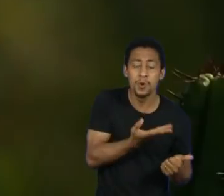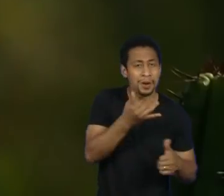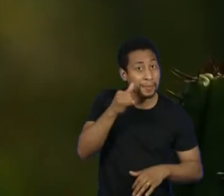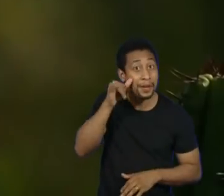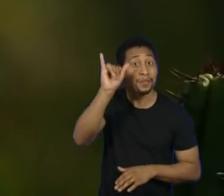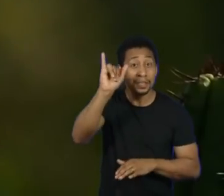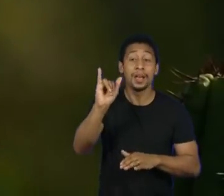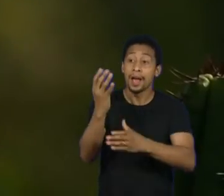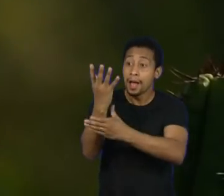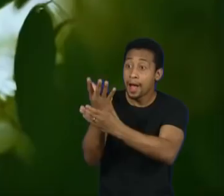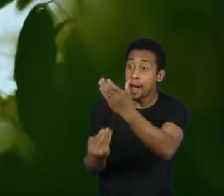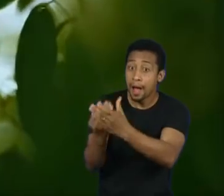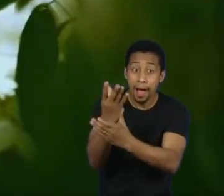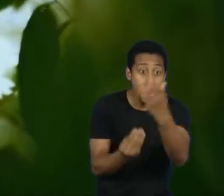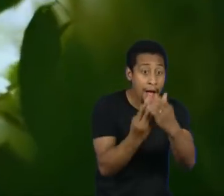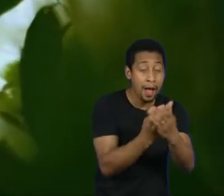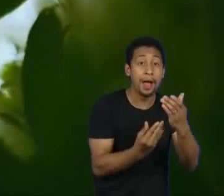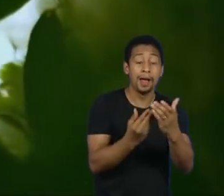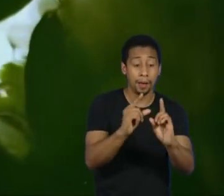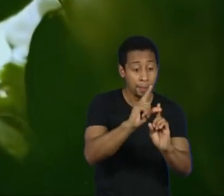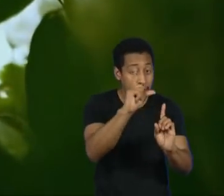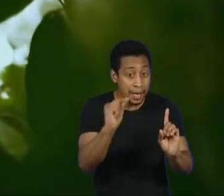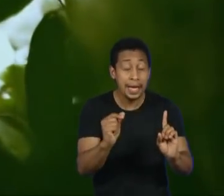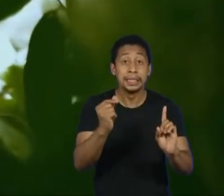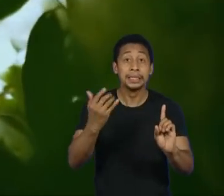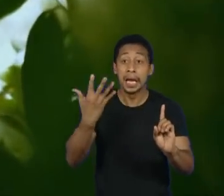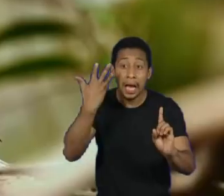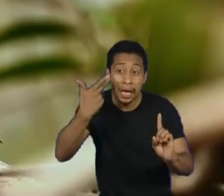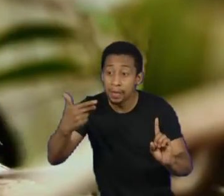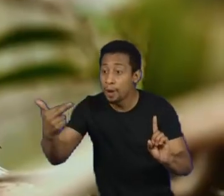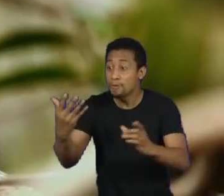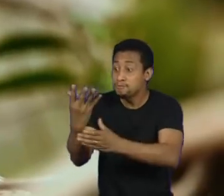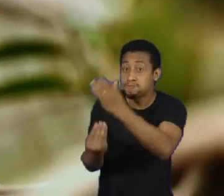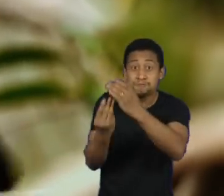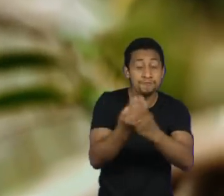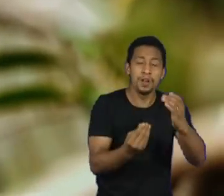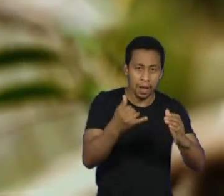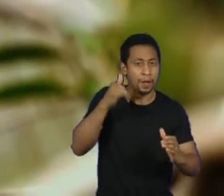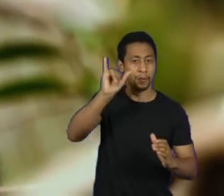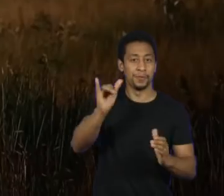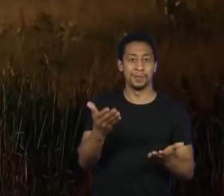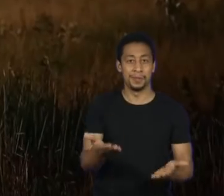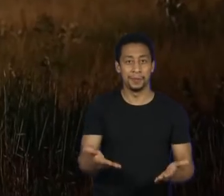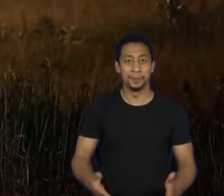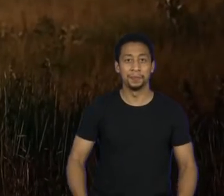mais animais e plantas desapareçam da face da terra.